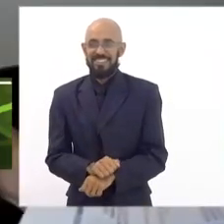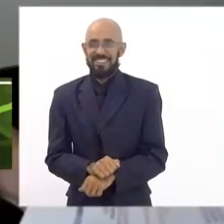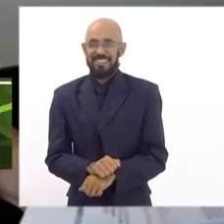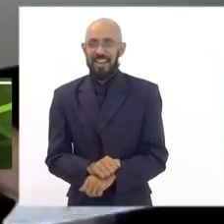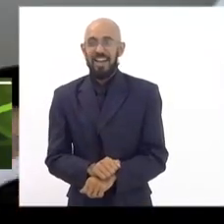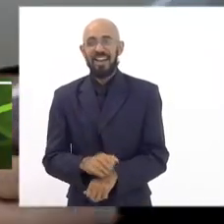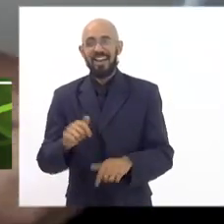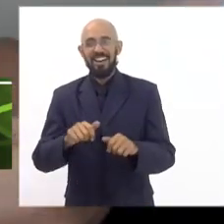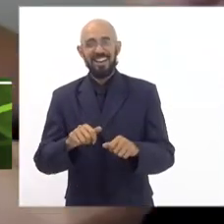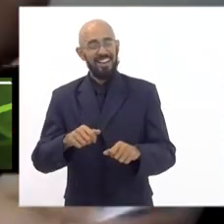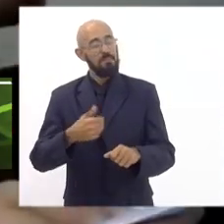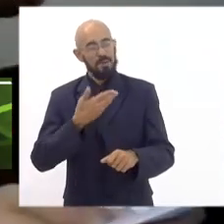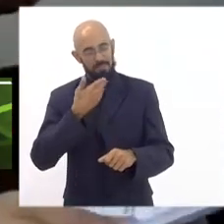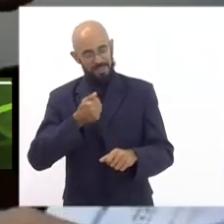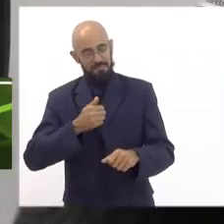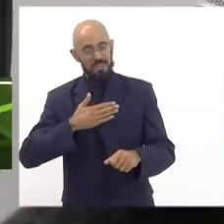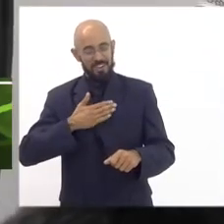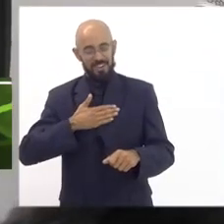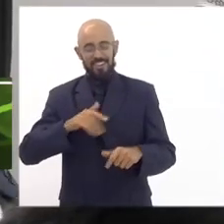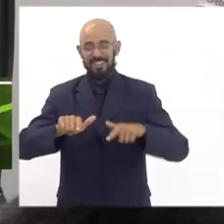rezar e vigiar.